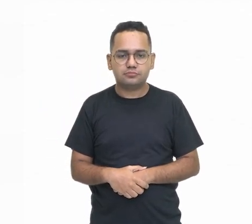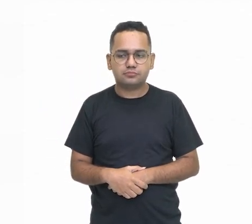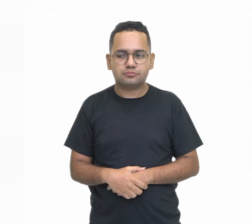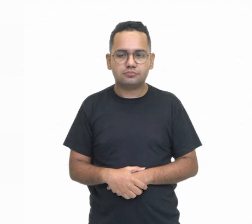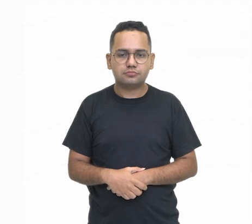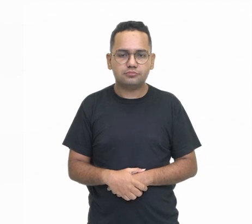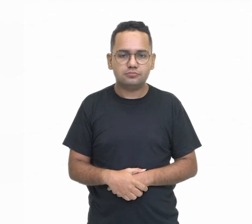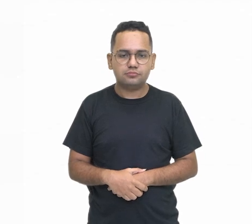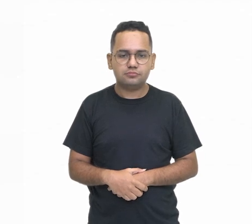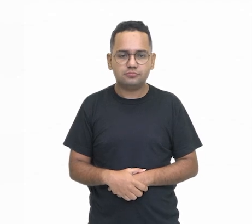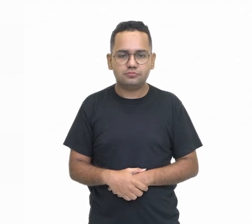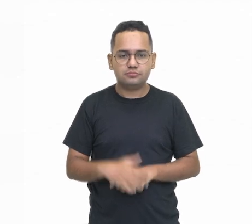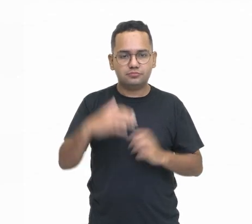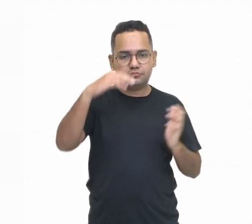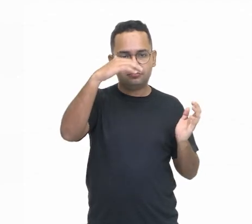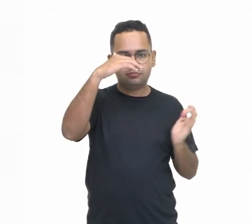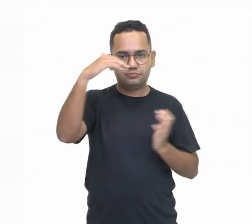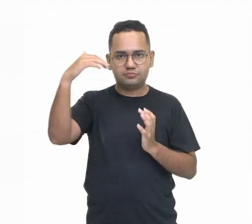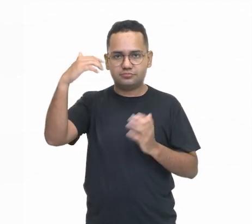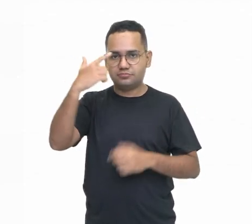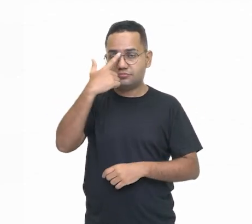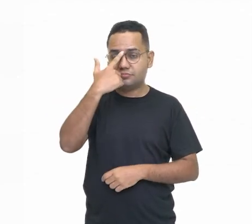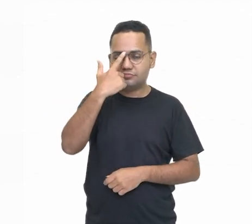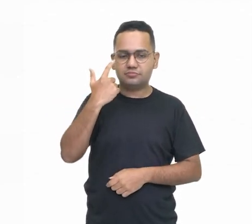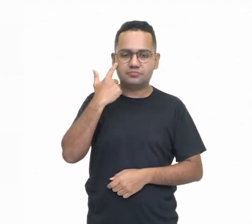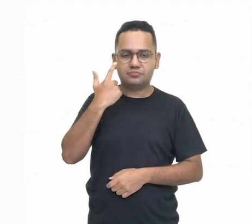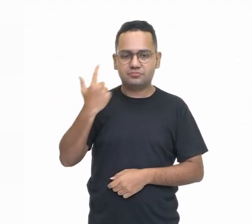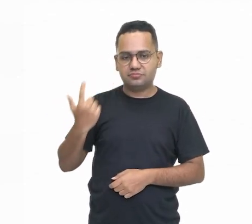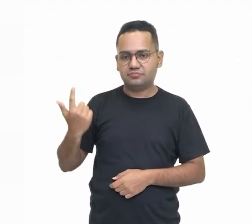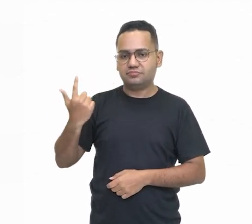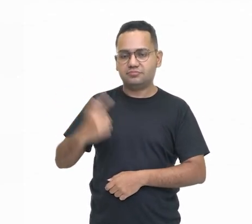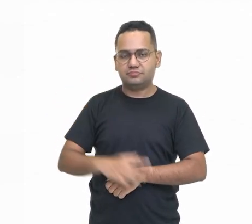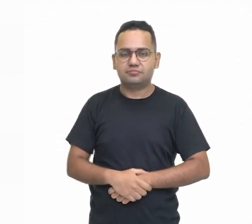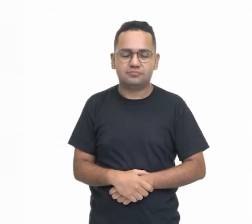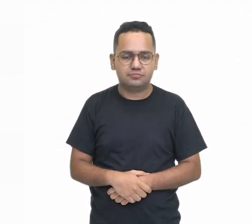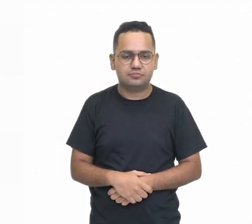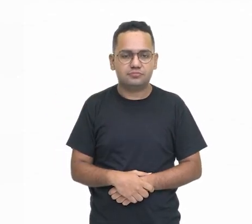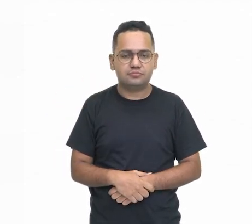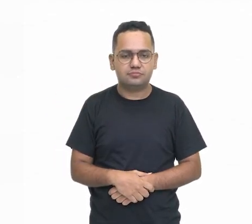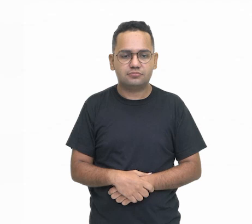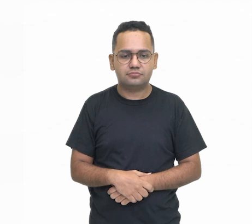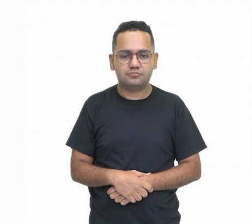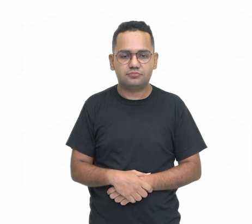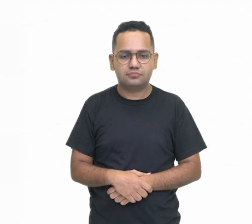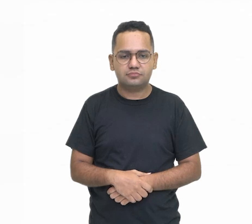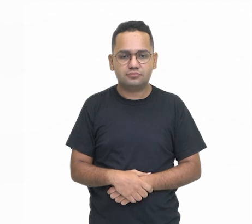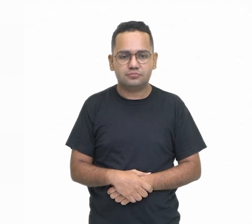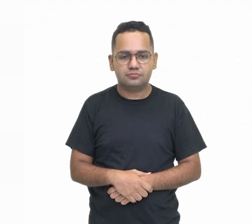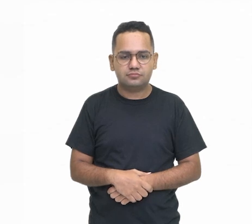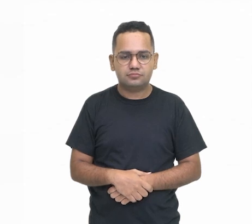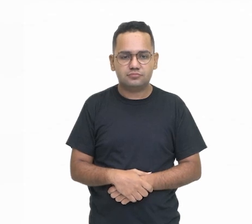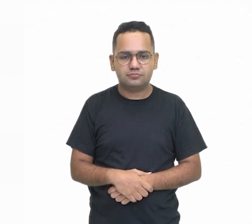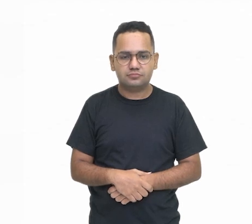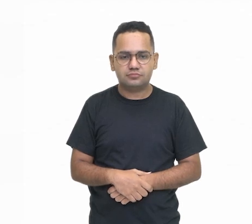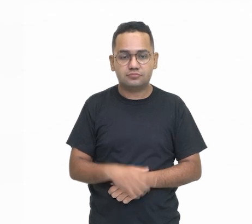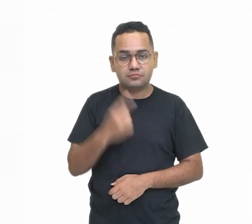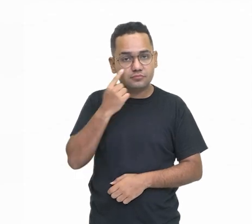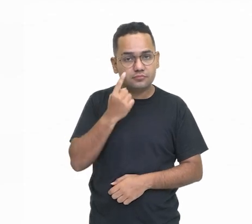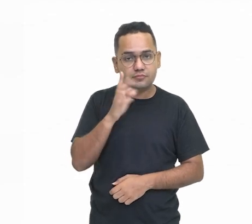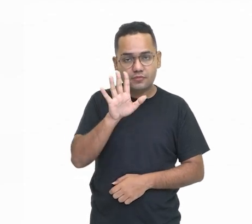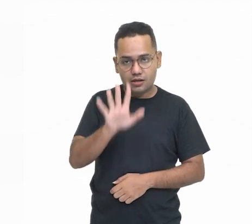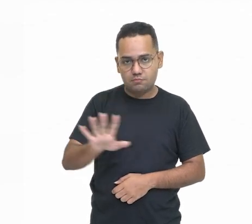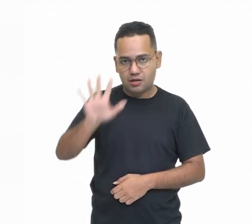nós temos a figura, né, da representação, inclusive é uma imagem, né, que vem